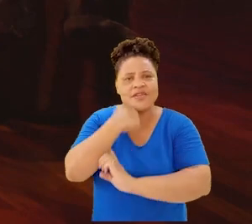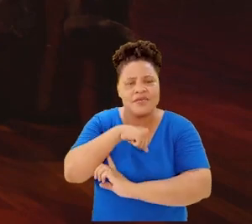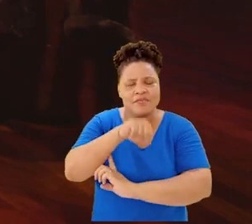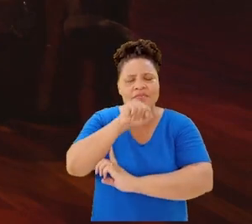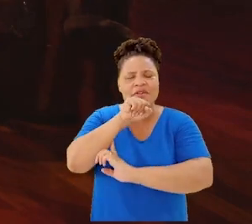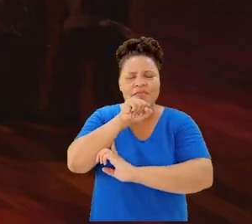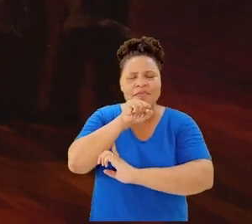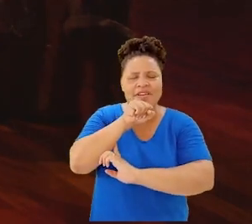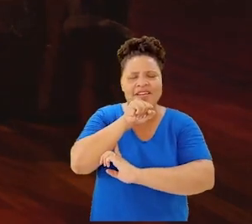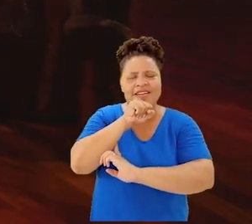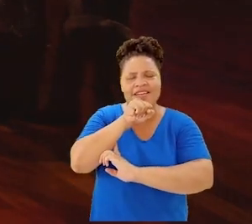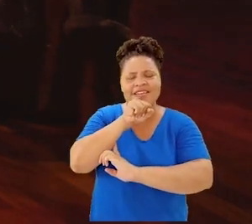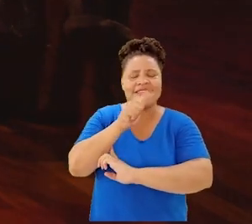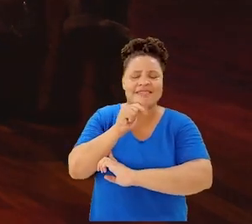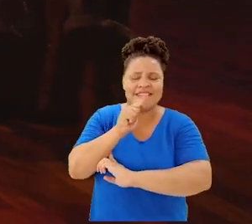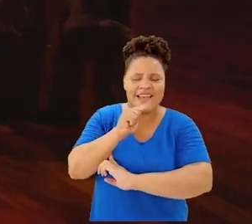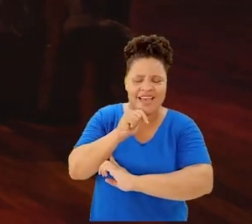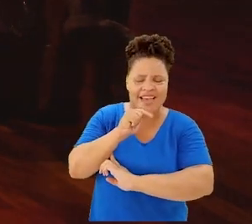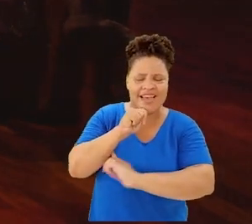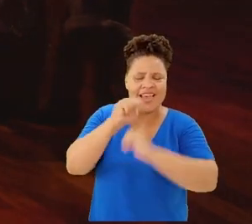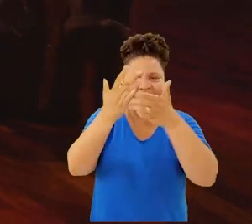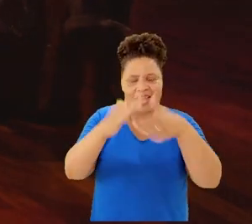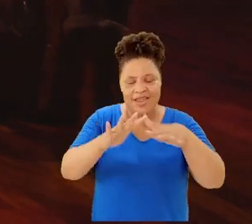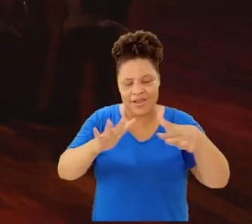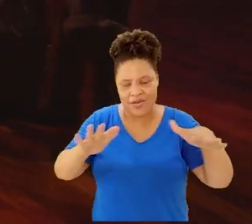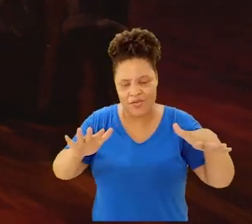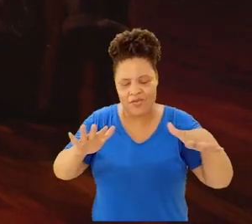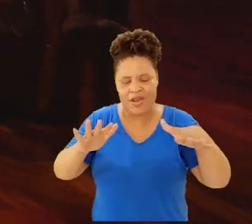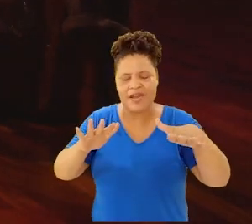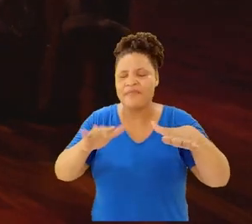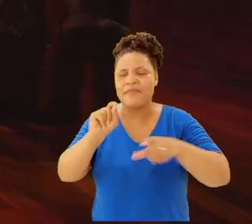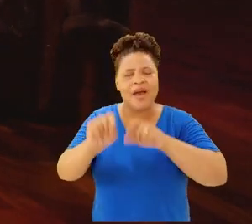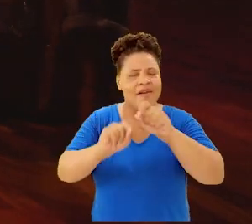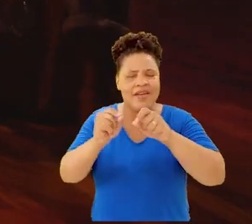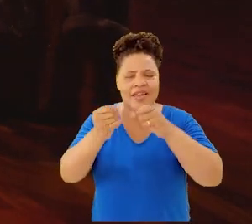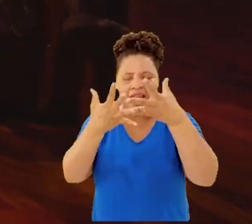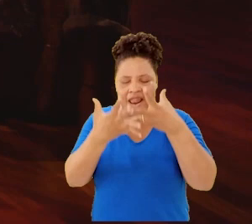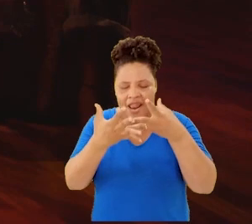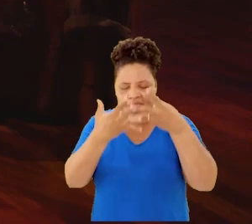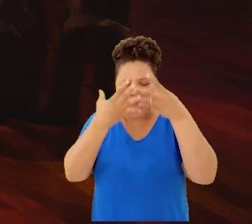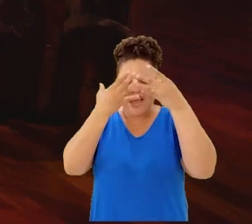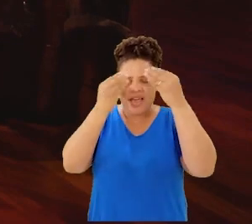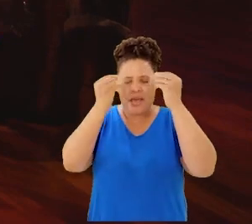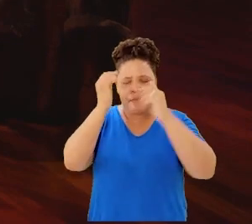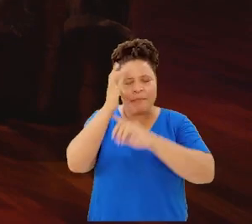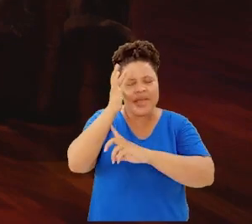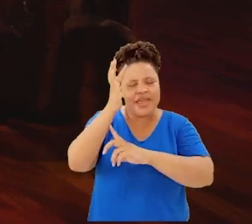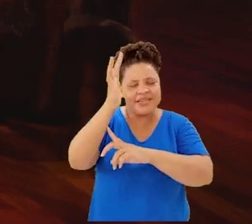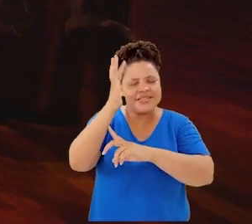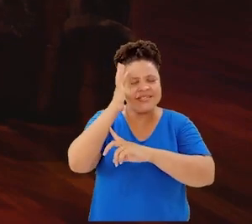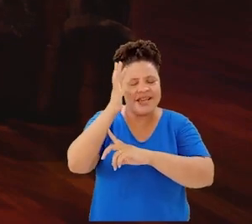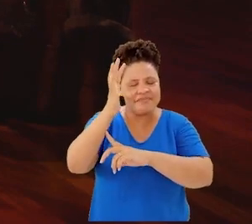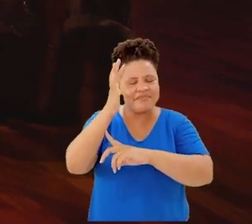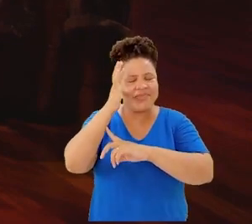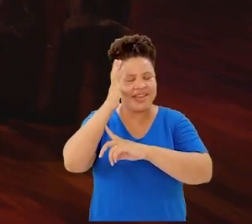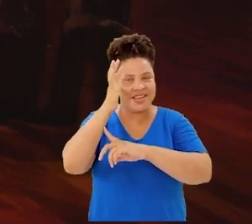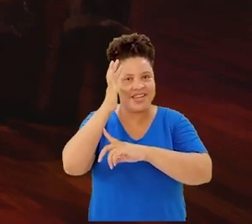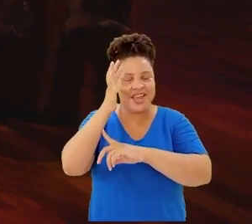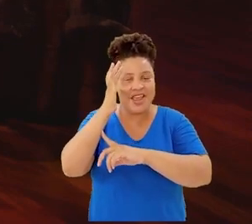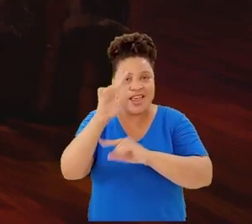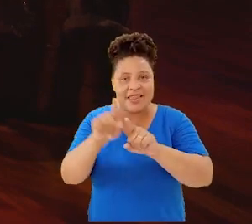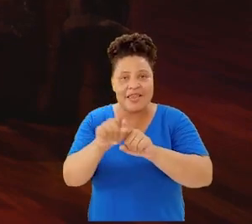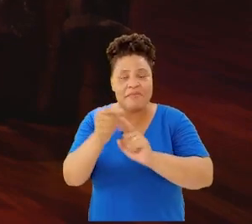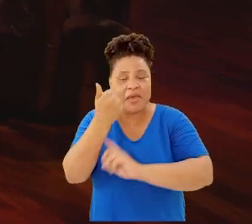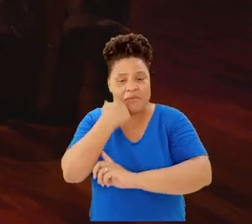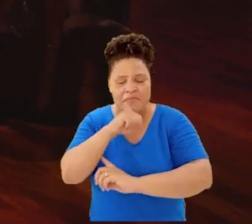pensamentos. Rezo às minhas mães pra que dentro do tempo dos olhos fechados haja abertura de meu